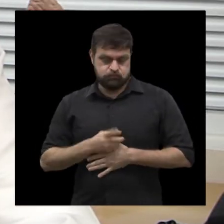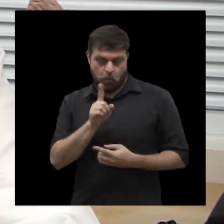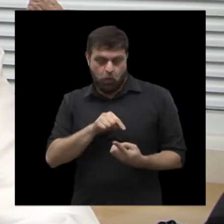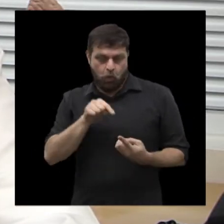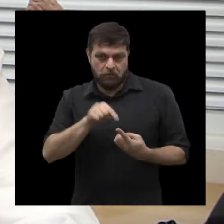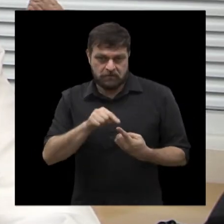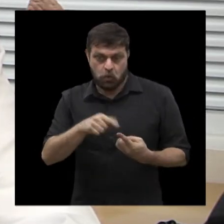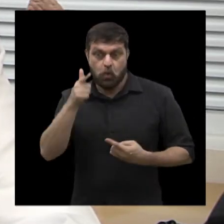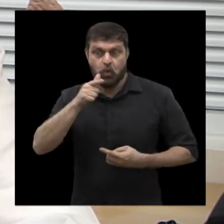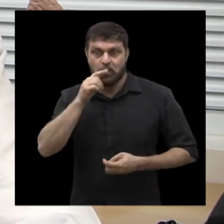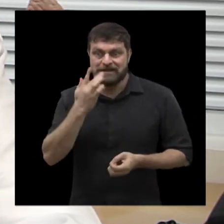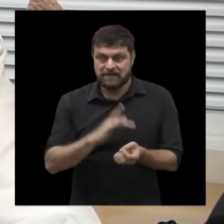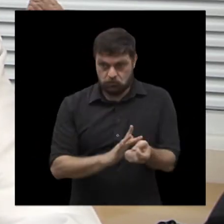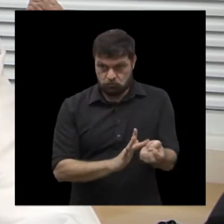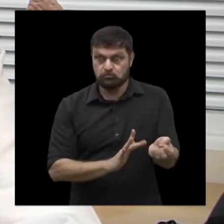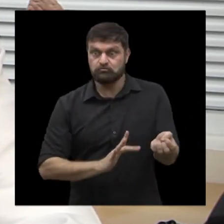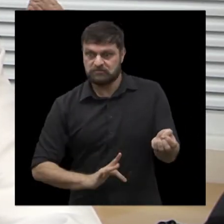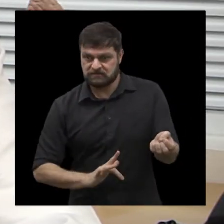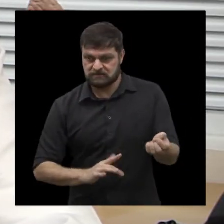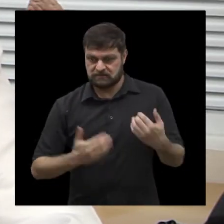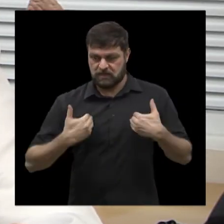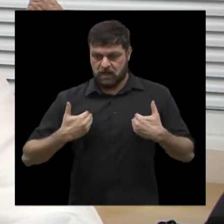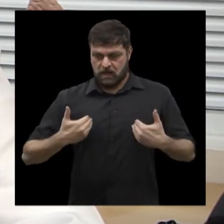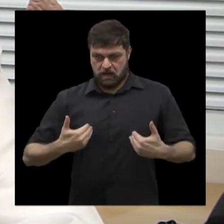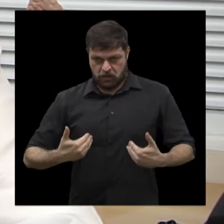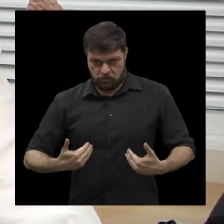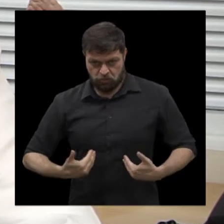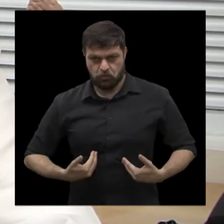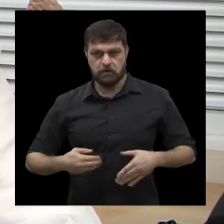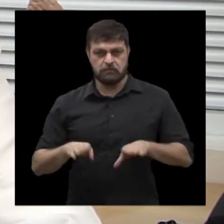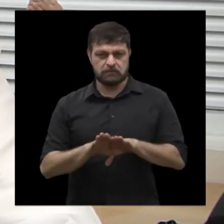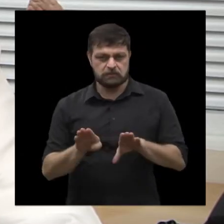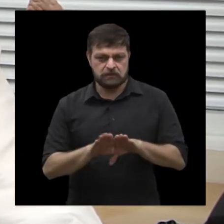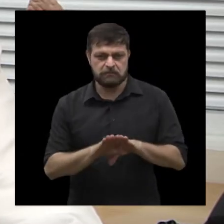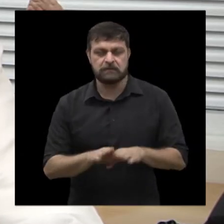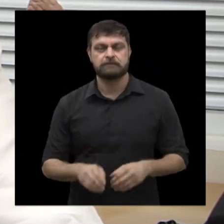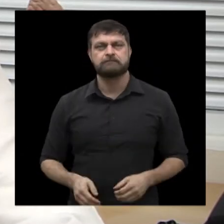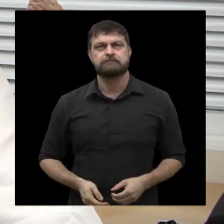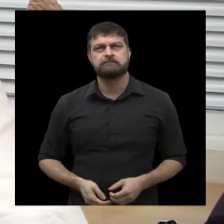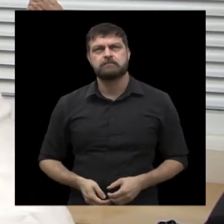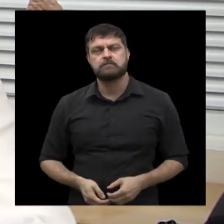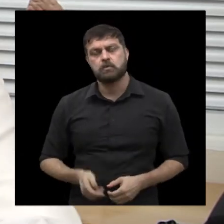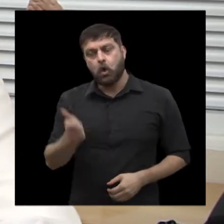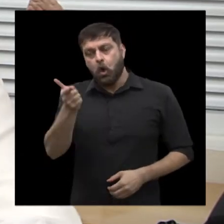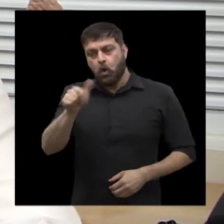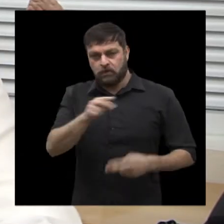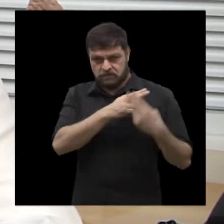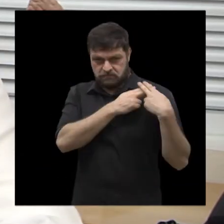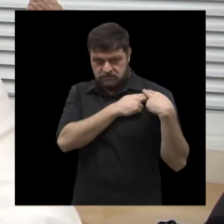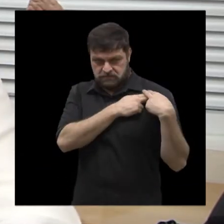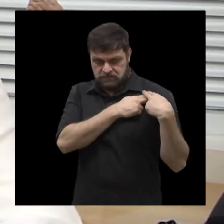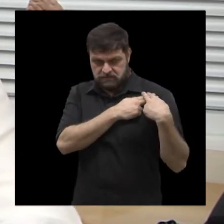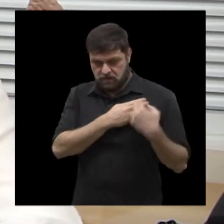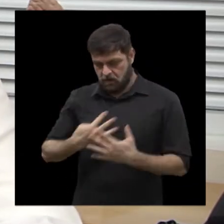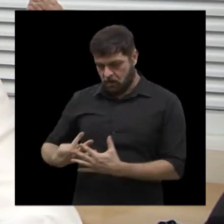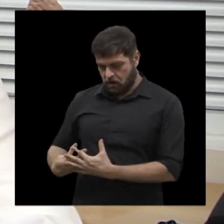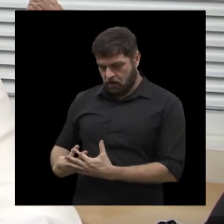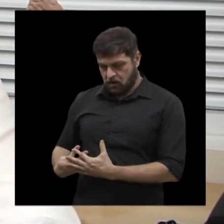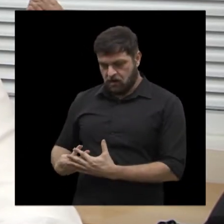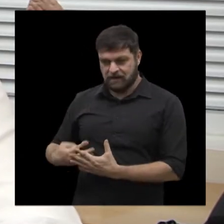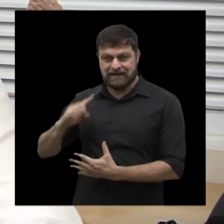a produzir sangue, por exemplo, tá? Isso como glândula. E outro é na parte de filtração